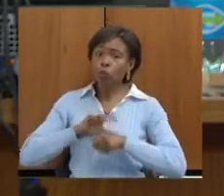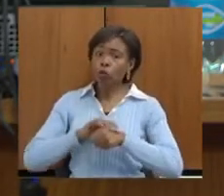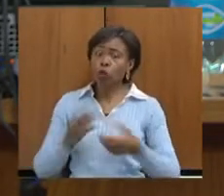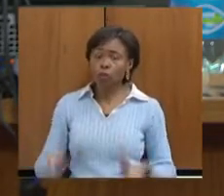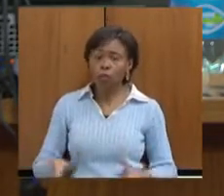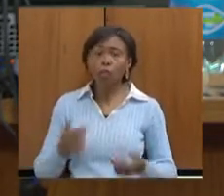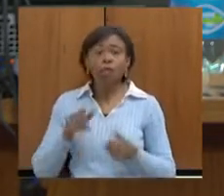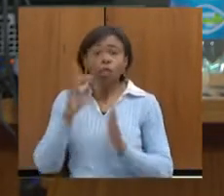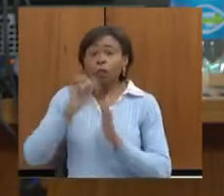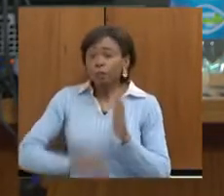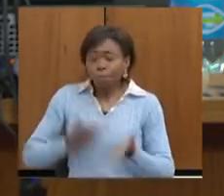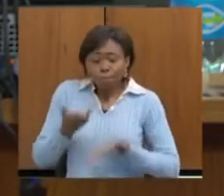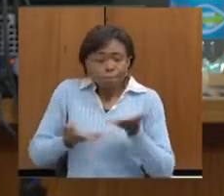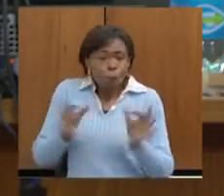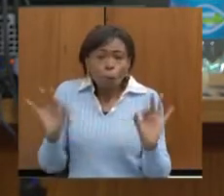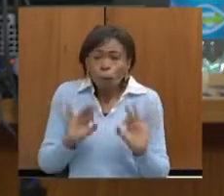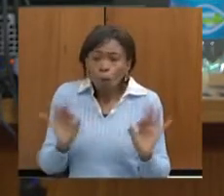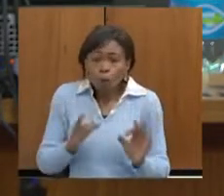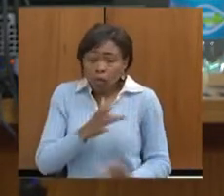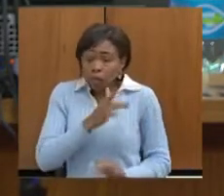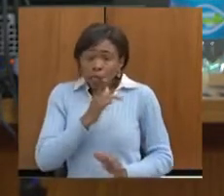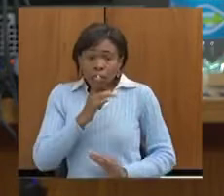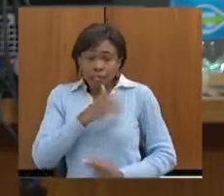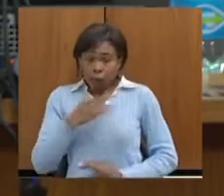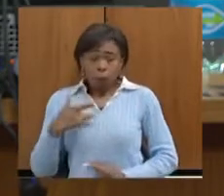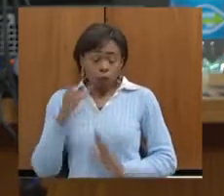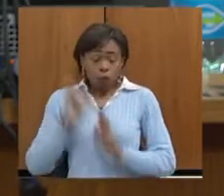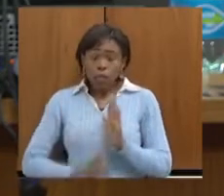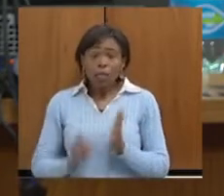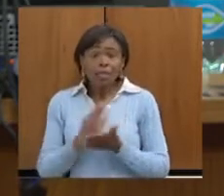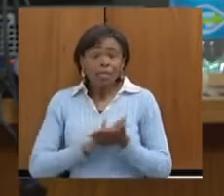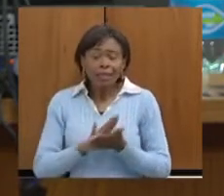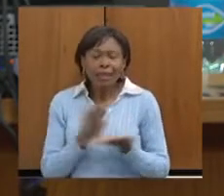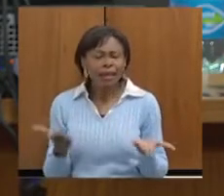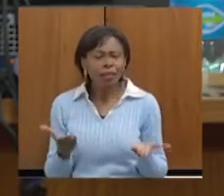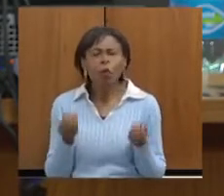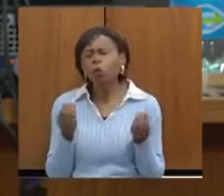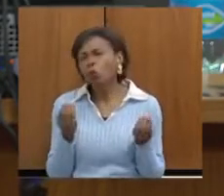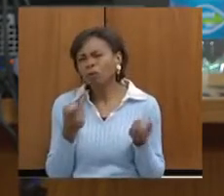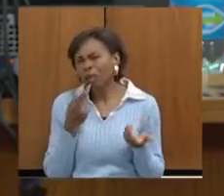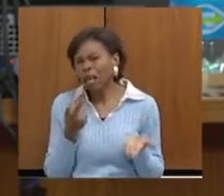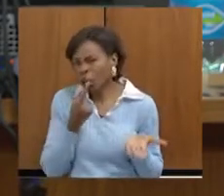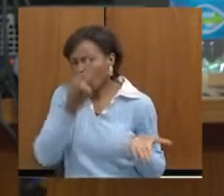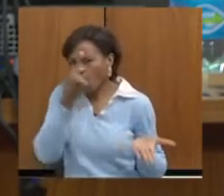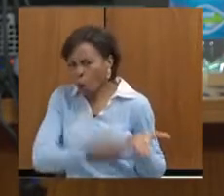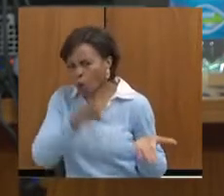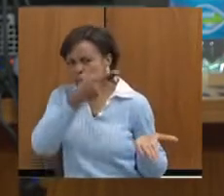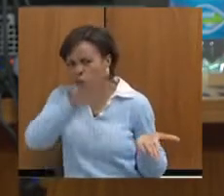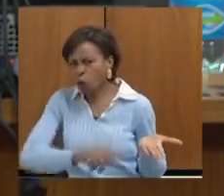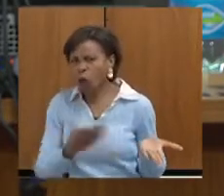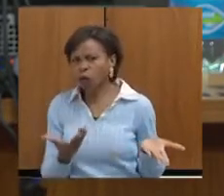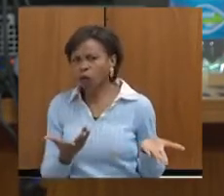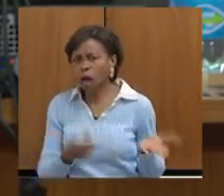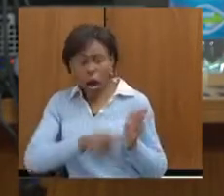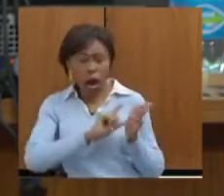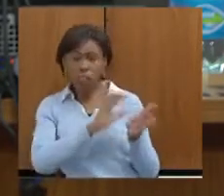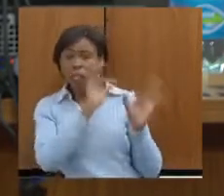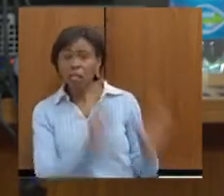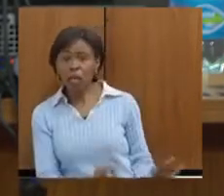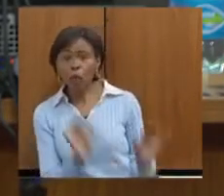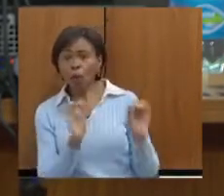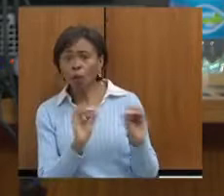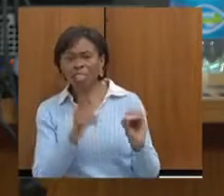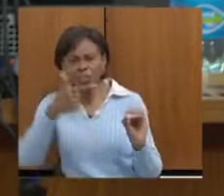têm direito a tratamento sem direito à saúde como vai falar em repactuação se é um acordo que não deu certo está